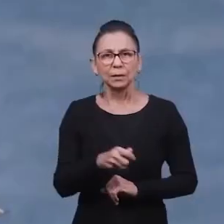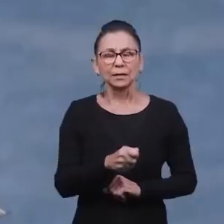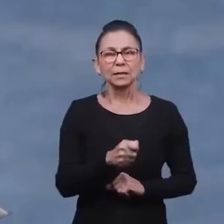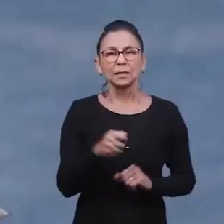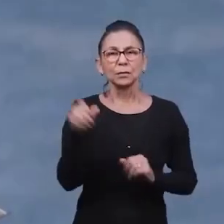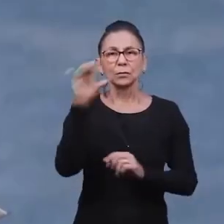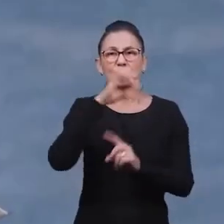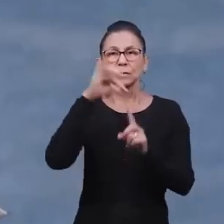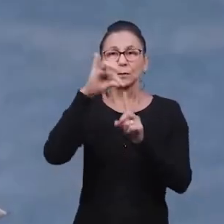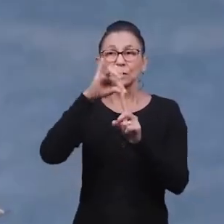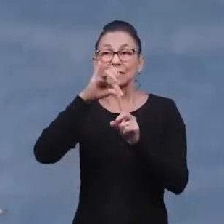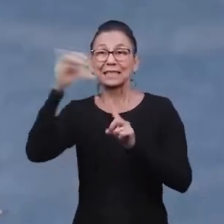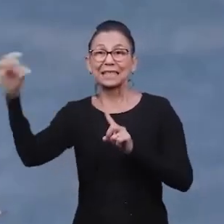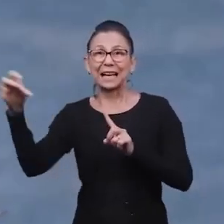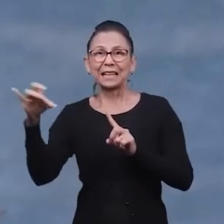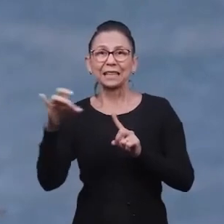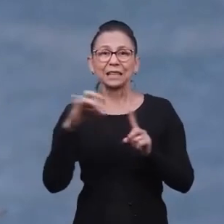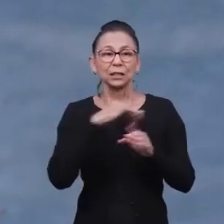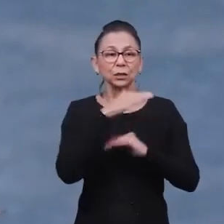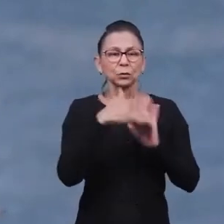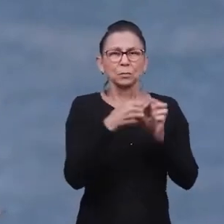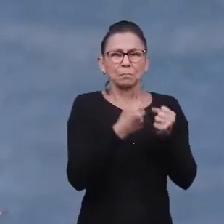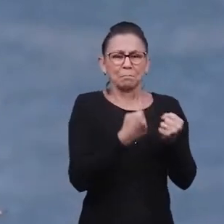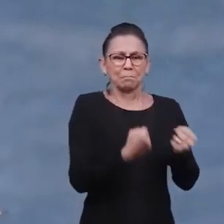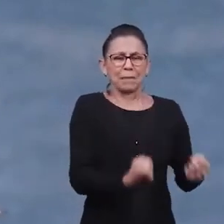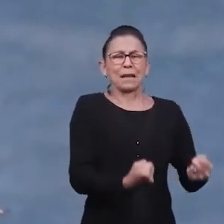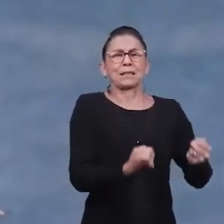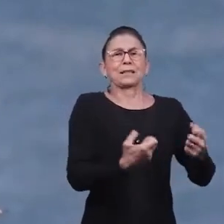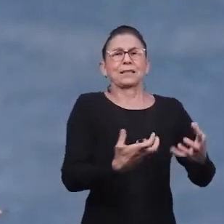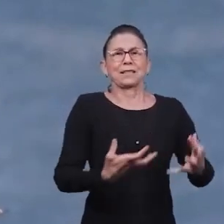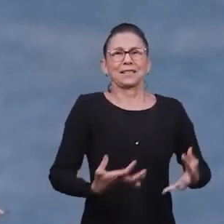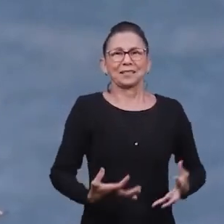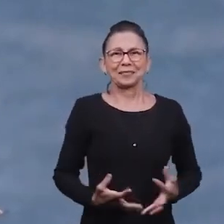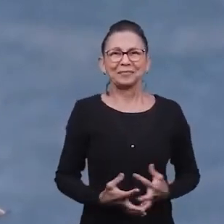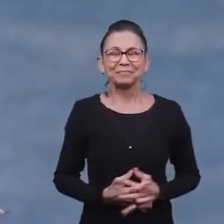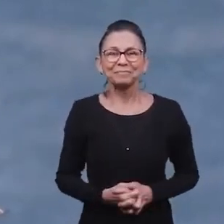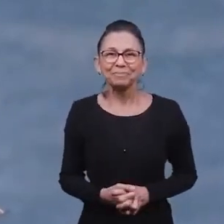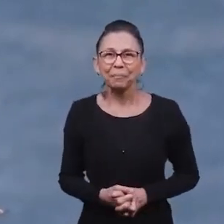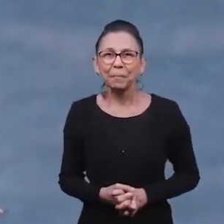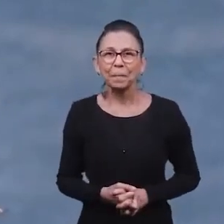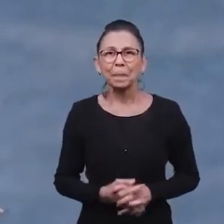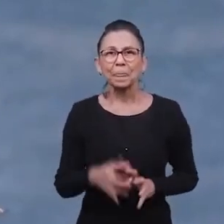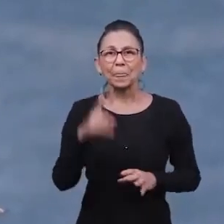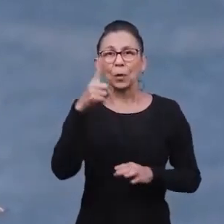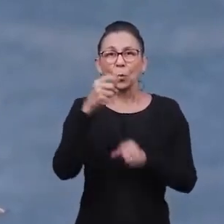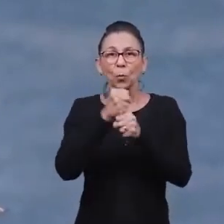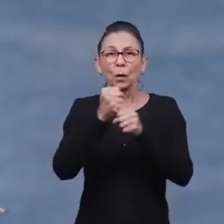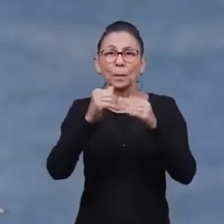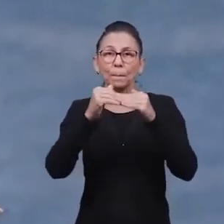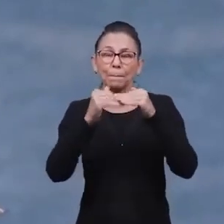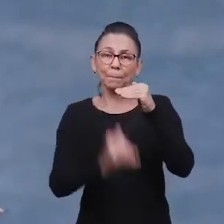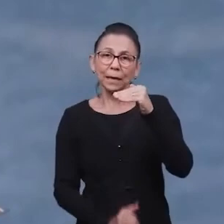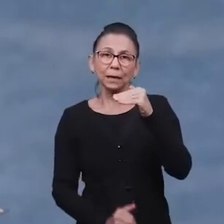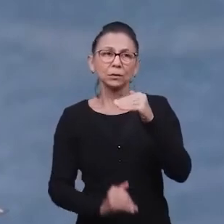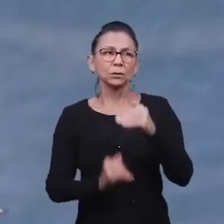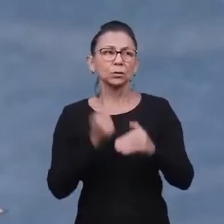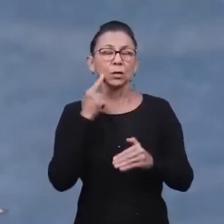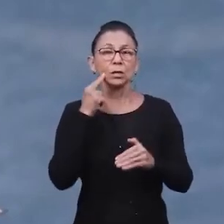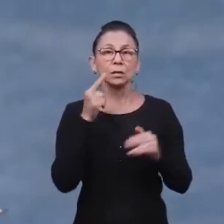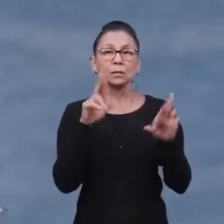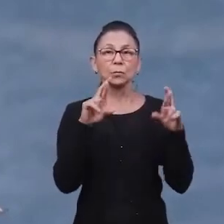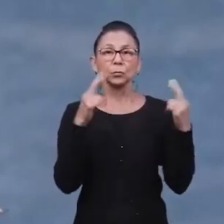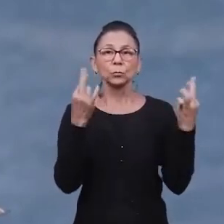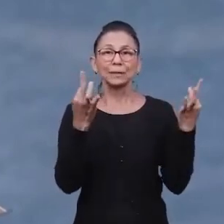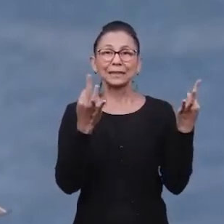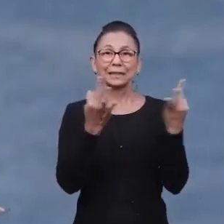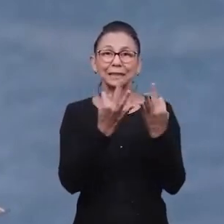pesado. E esse feito se tornou em pecado. Então, em menos de um ano, nós vemos uma tribo que trocou o Deus vivo por bezerro